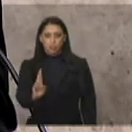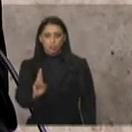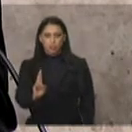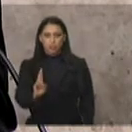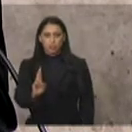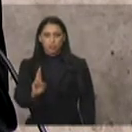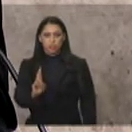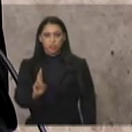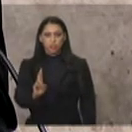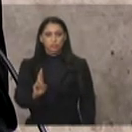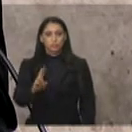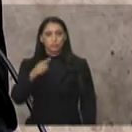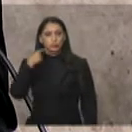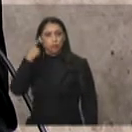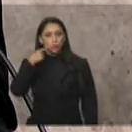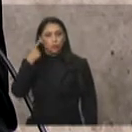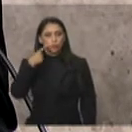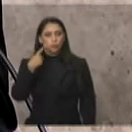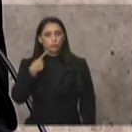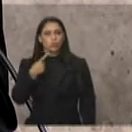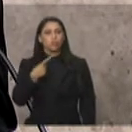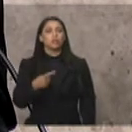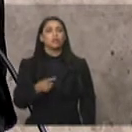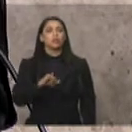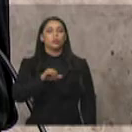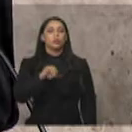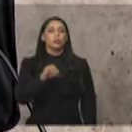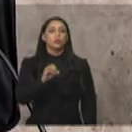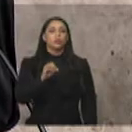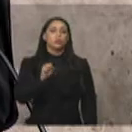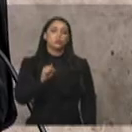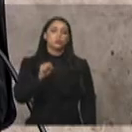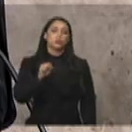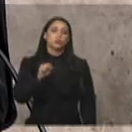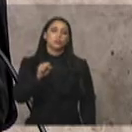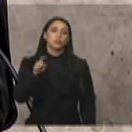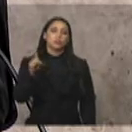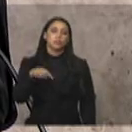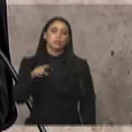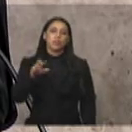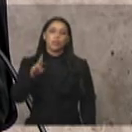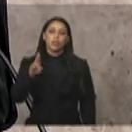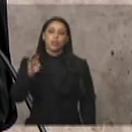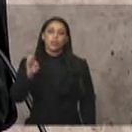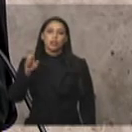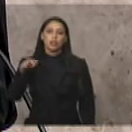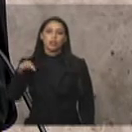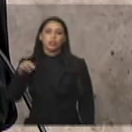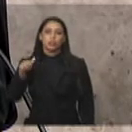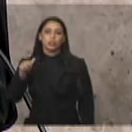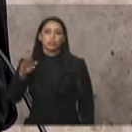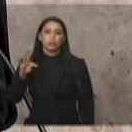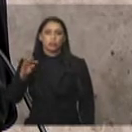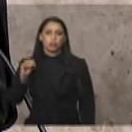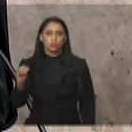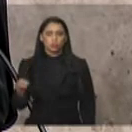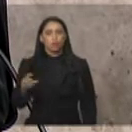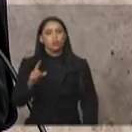por meio do advogado doutor José Renato Laranjeira Pereira, que também disporá do